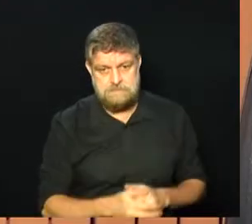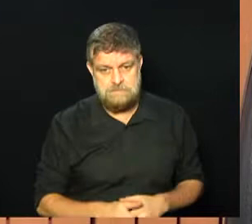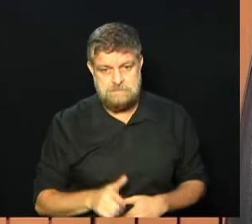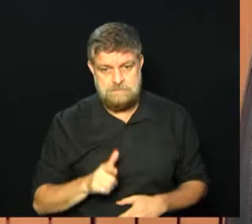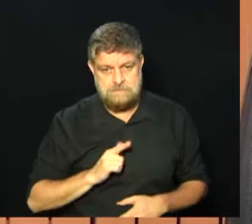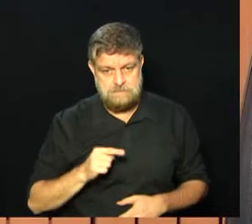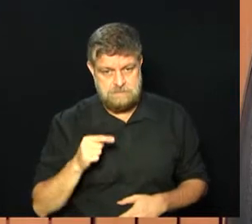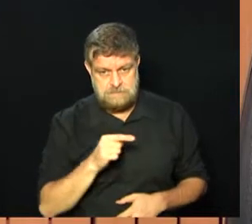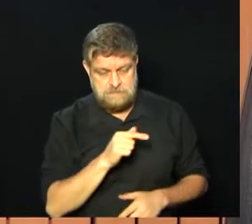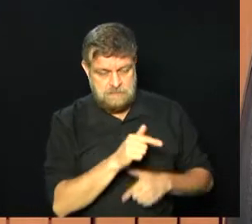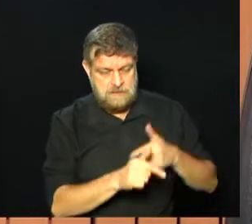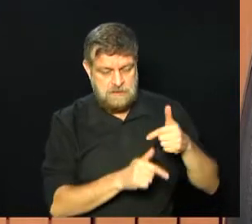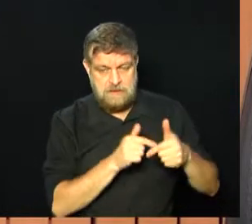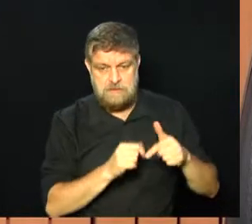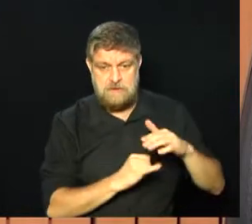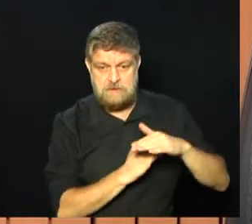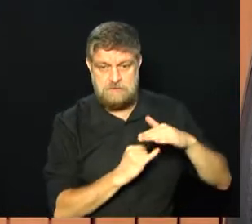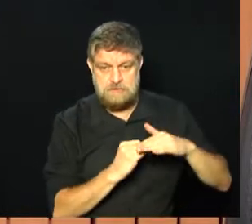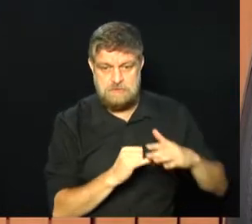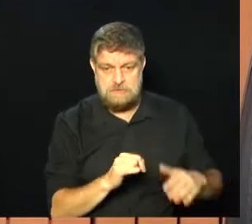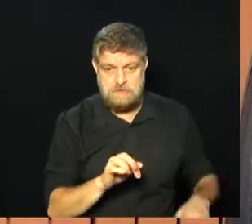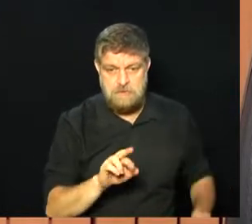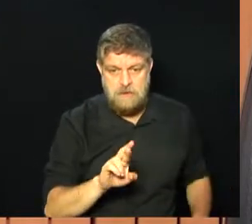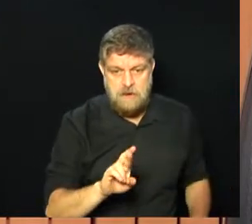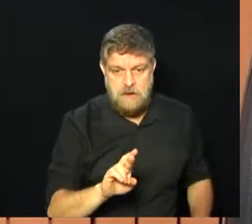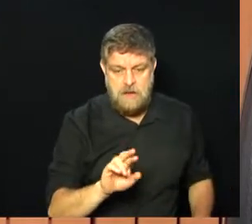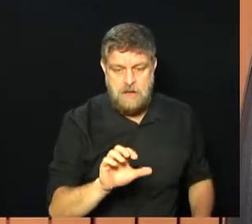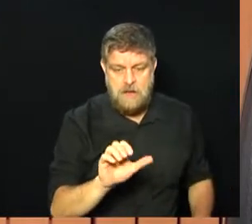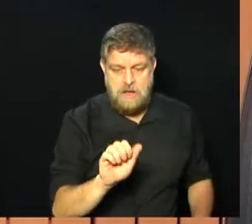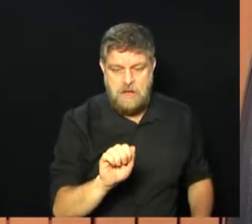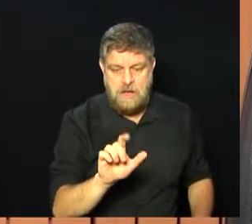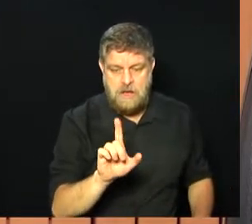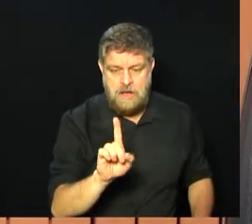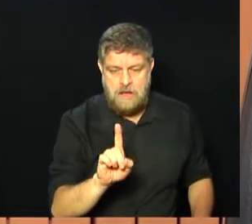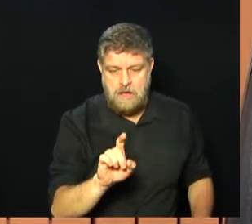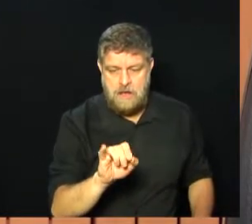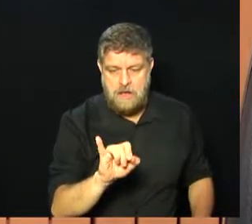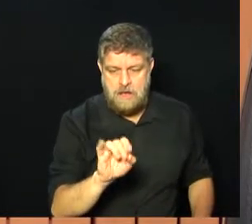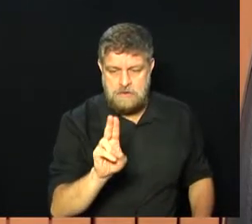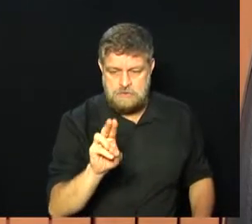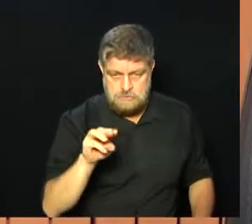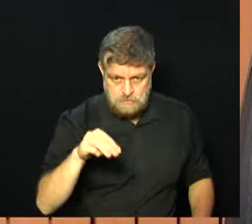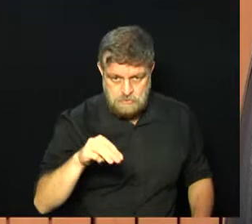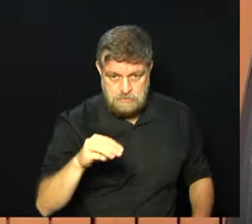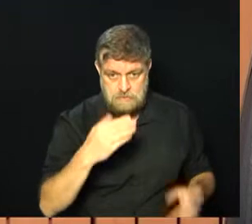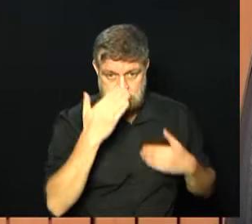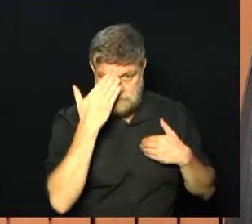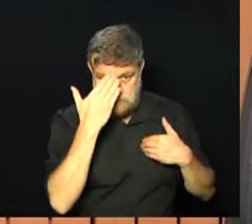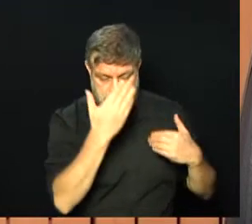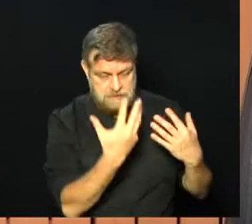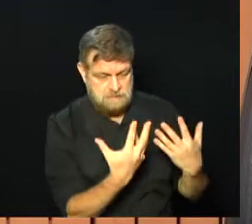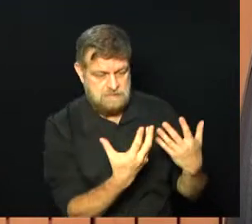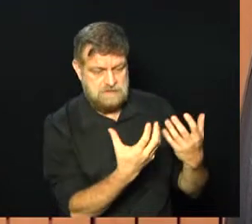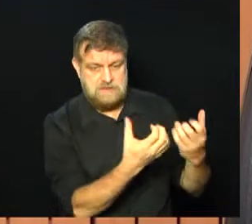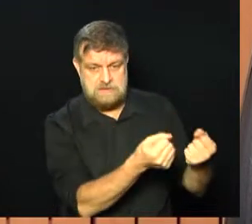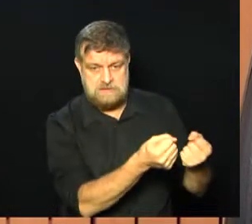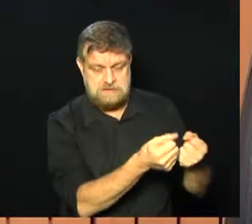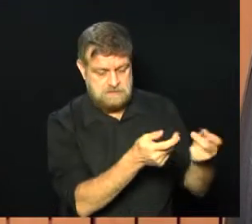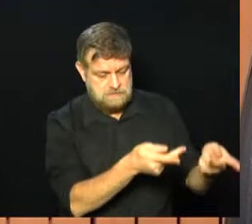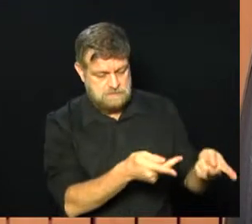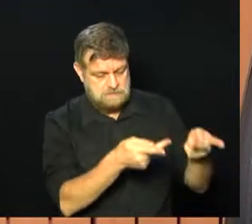rádio. É um prazer tê-lo, viu, André? Obrigado por ter aceito o nosso convite e com certeza